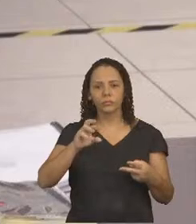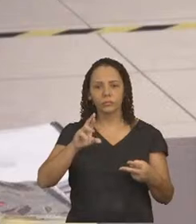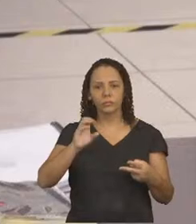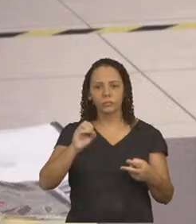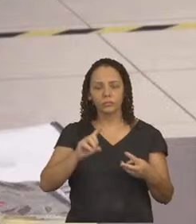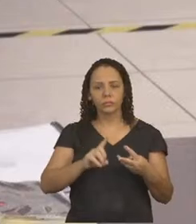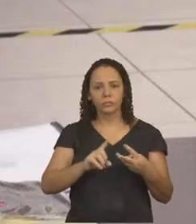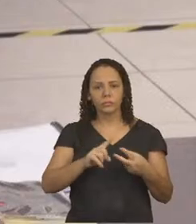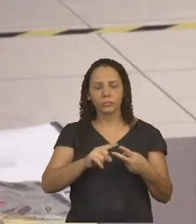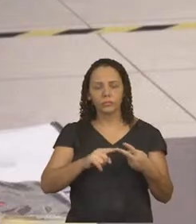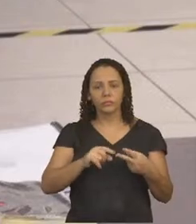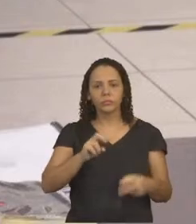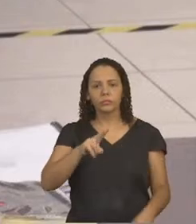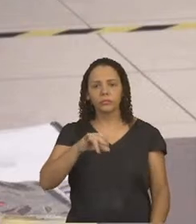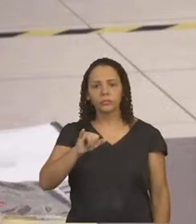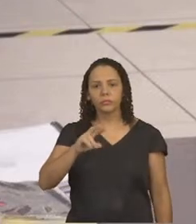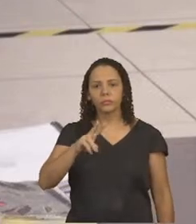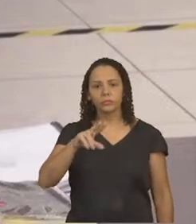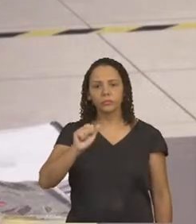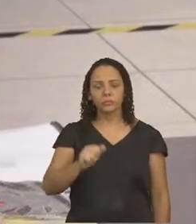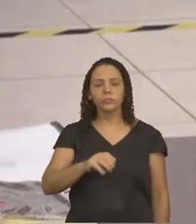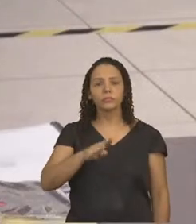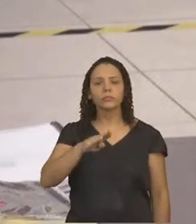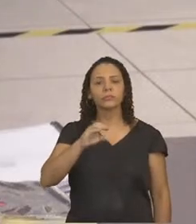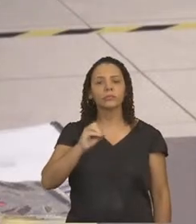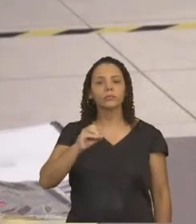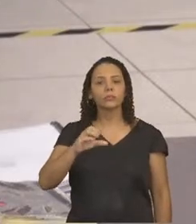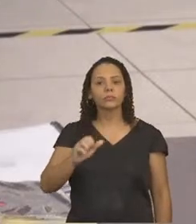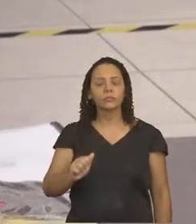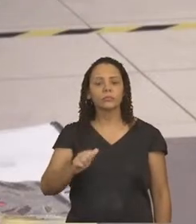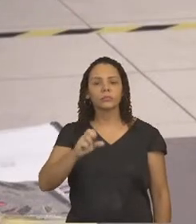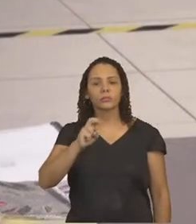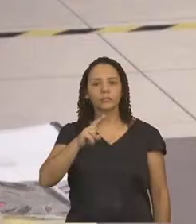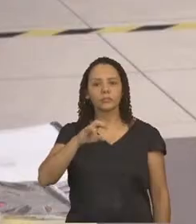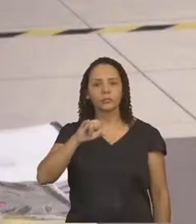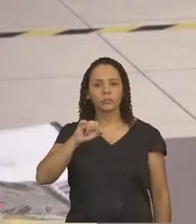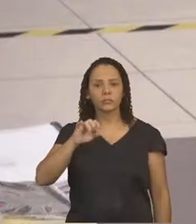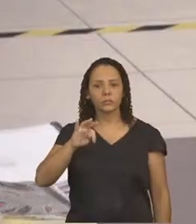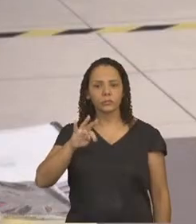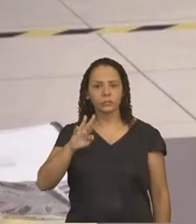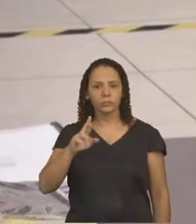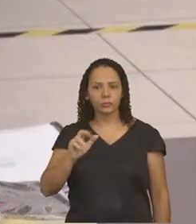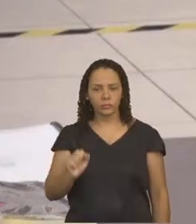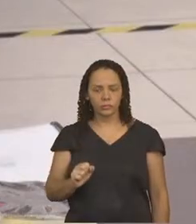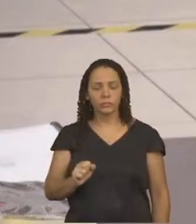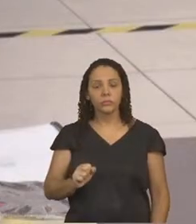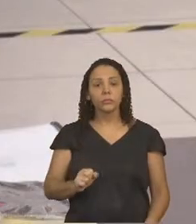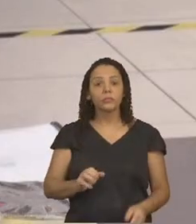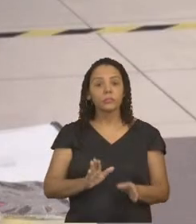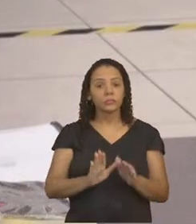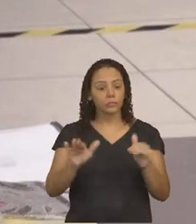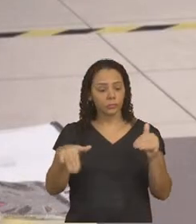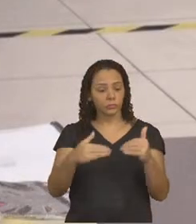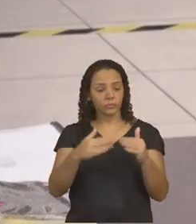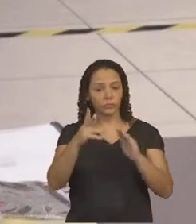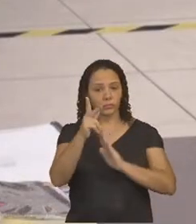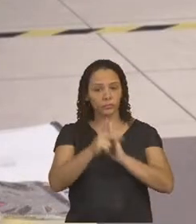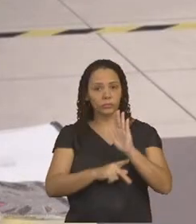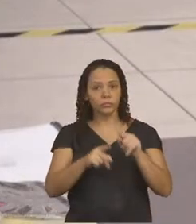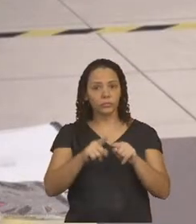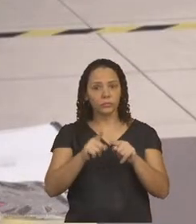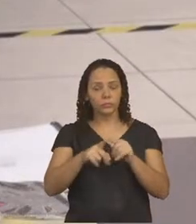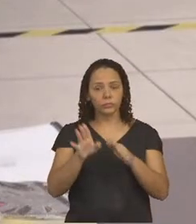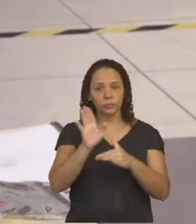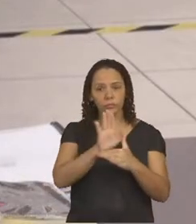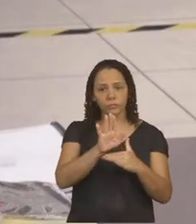eles fazem um trabalho excepcional, que está diretamente ligado a esse projeto, porque eles atendem não só as crianças